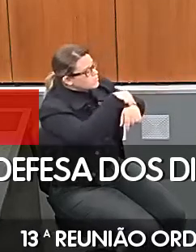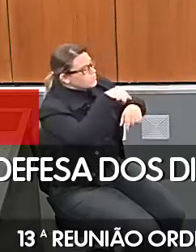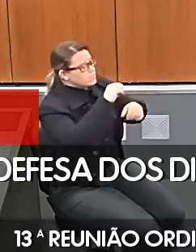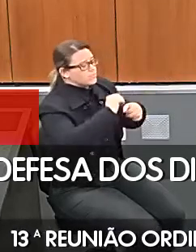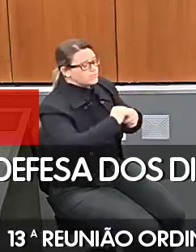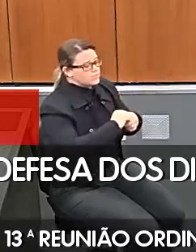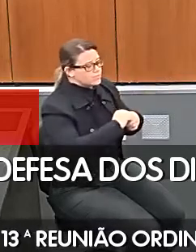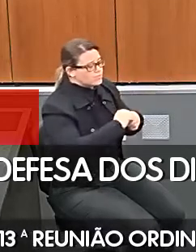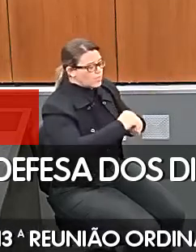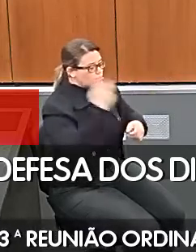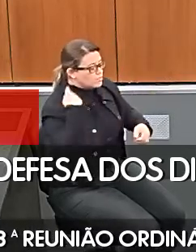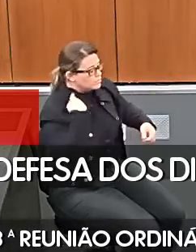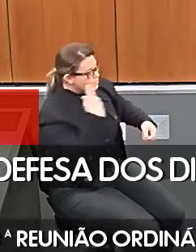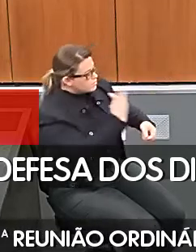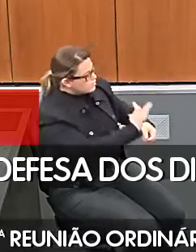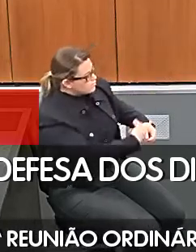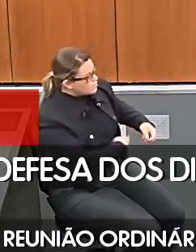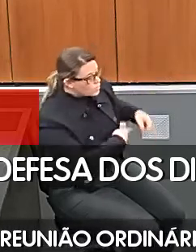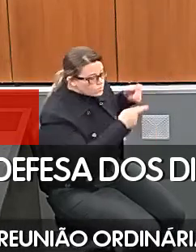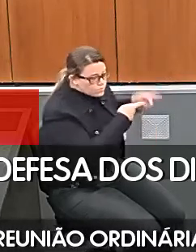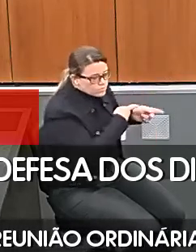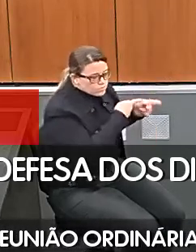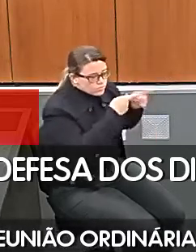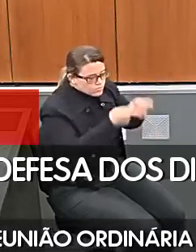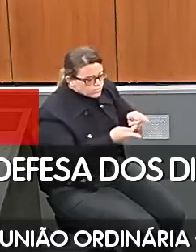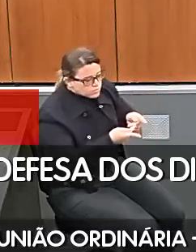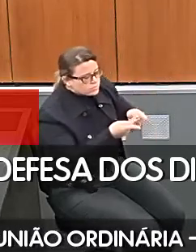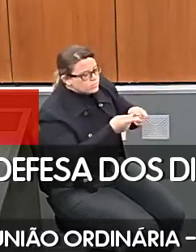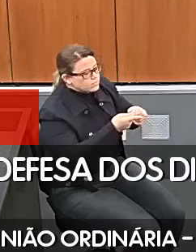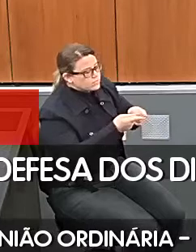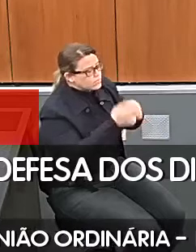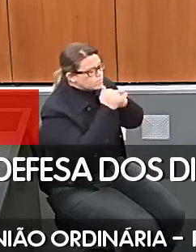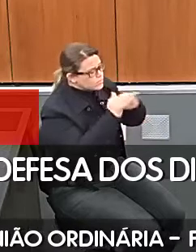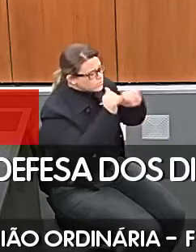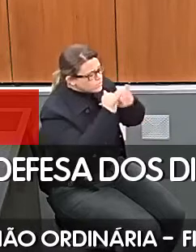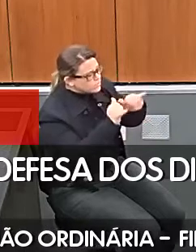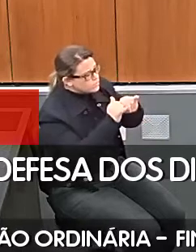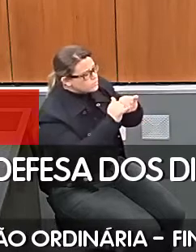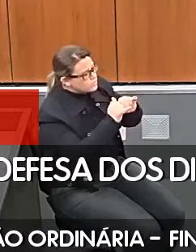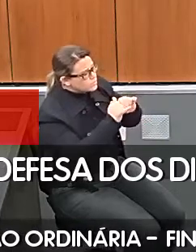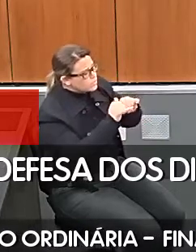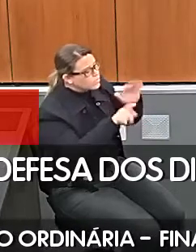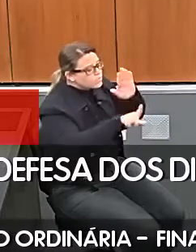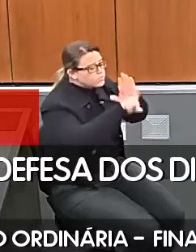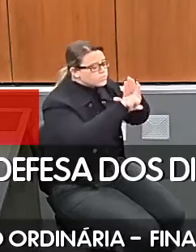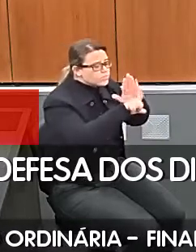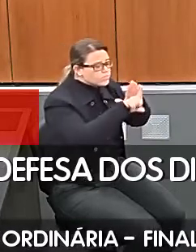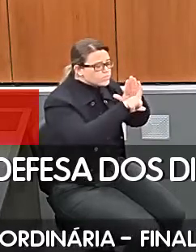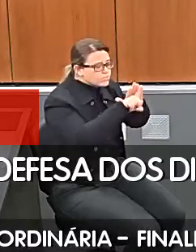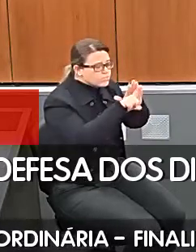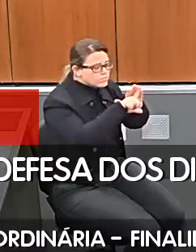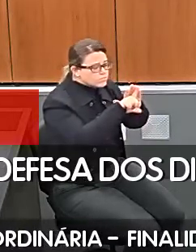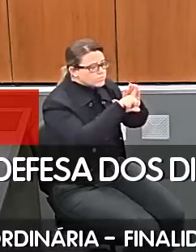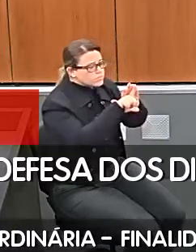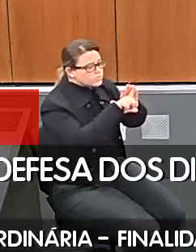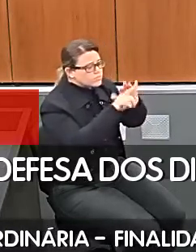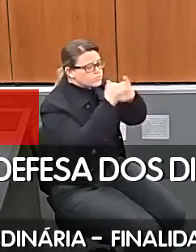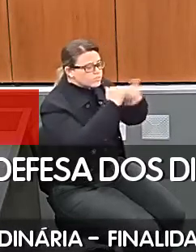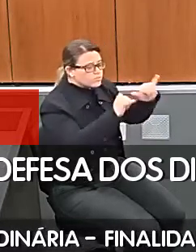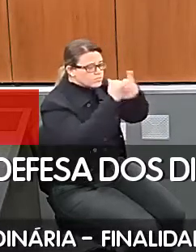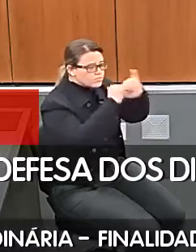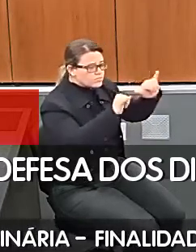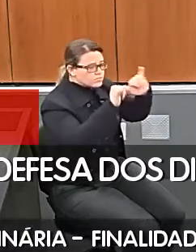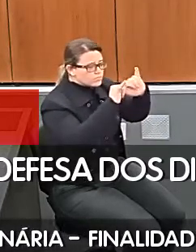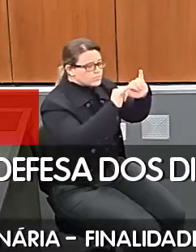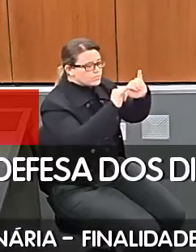informa ao recebimento da seguinte correspondência, publicada no Diário Legislativo, ofício